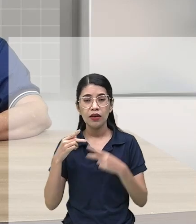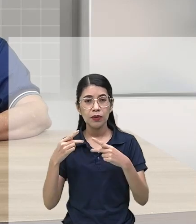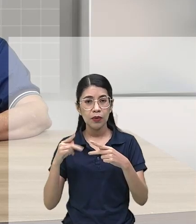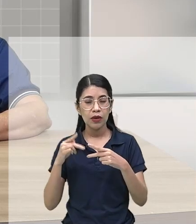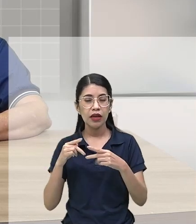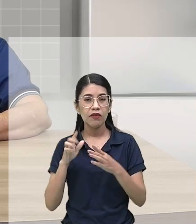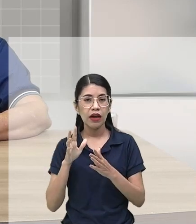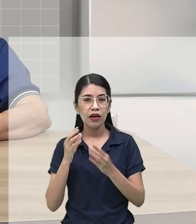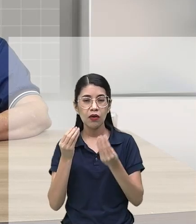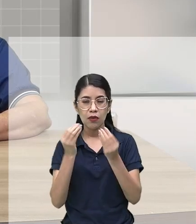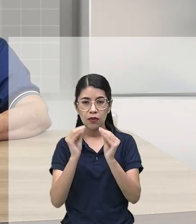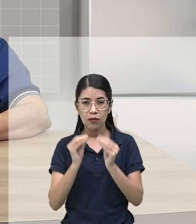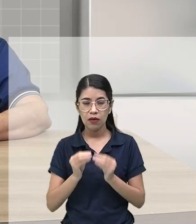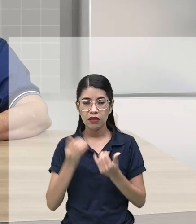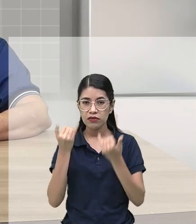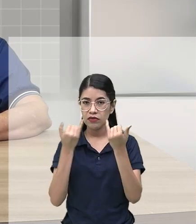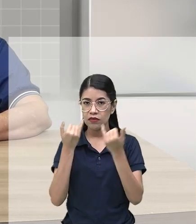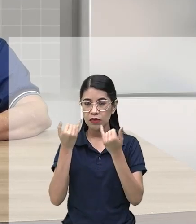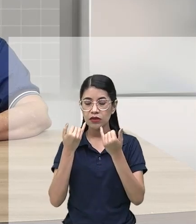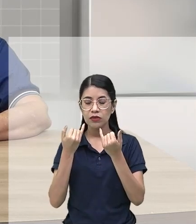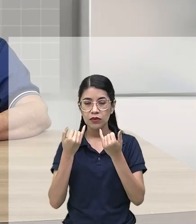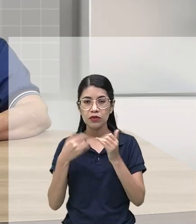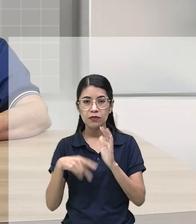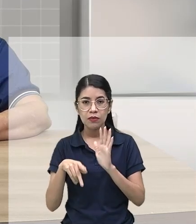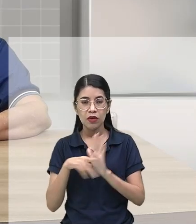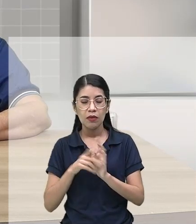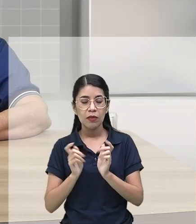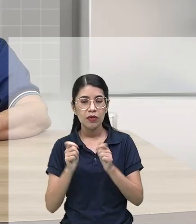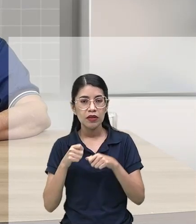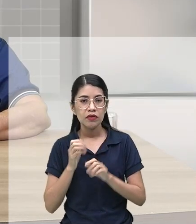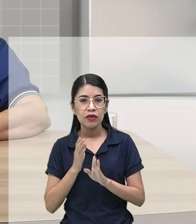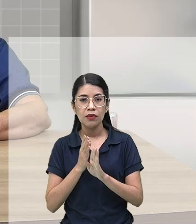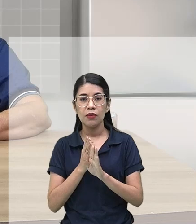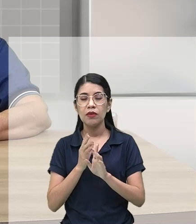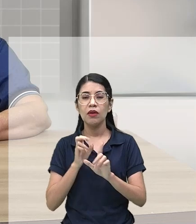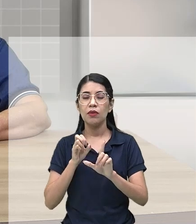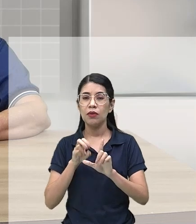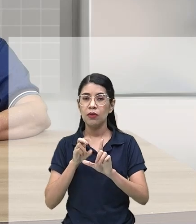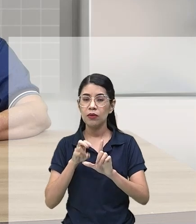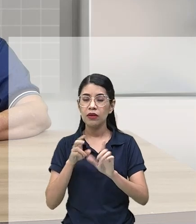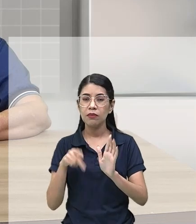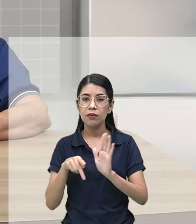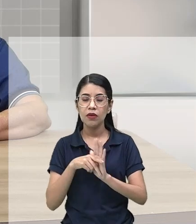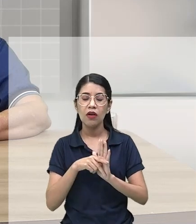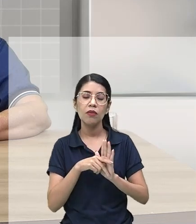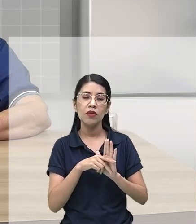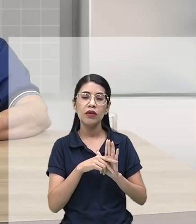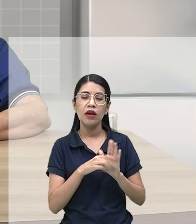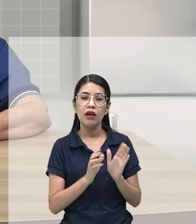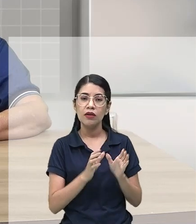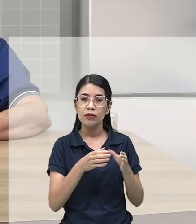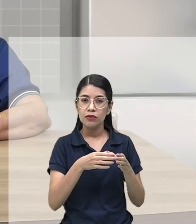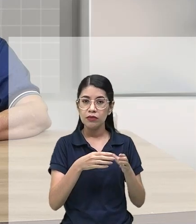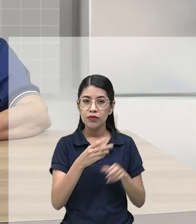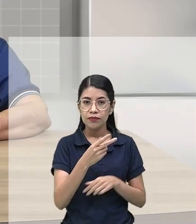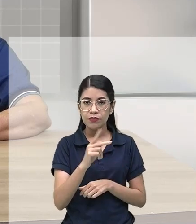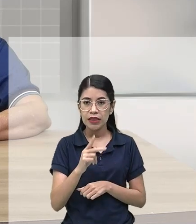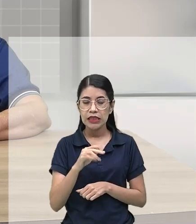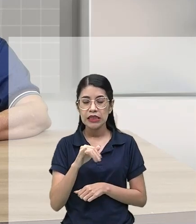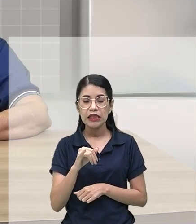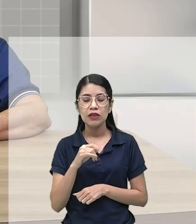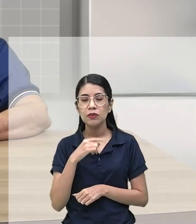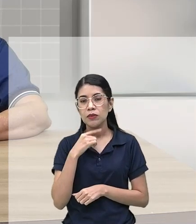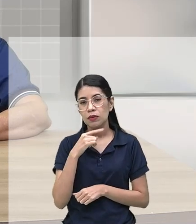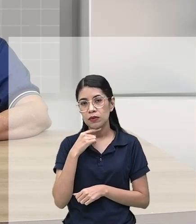os dados, né, específicos para estar encontrando o e-mail da turma de vocês, caso ainda não saiba, mas podem também